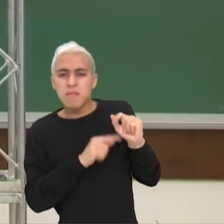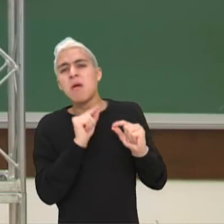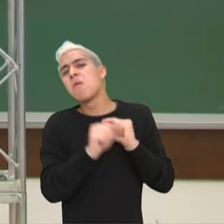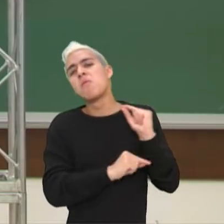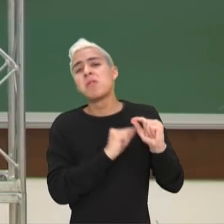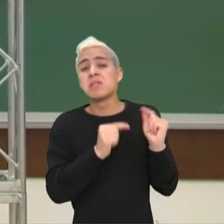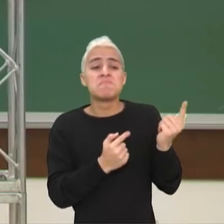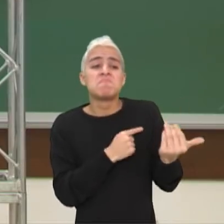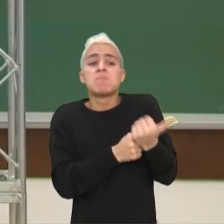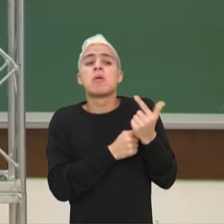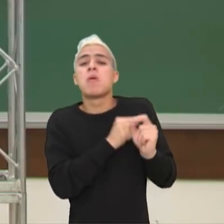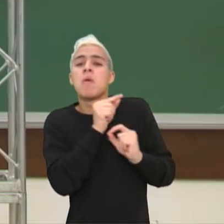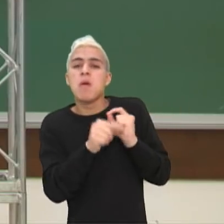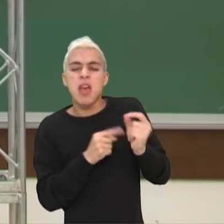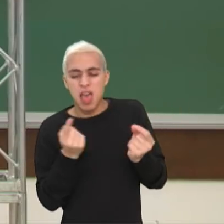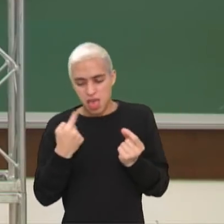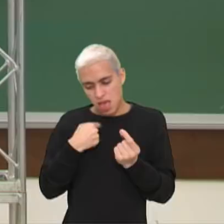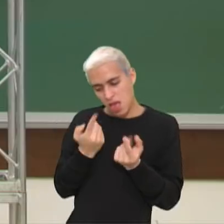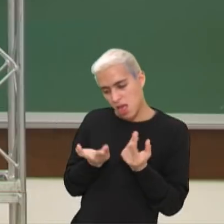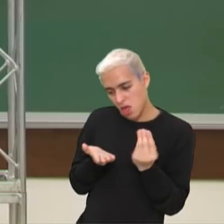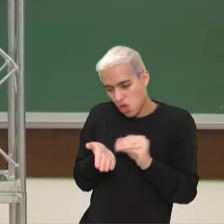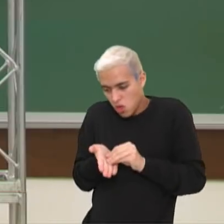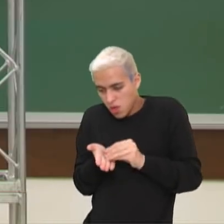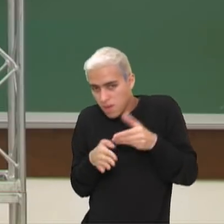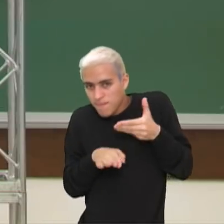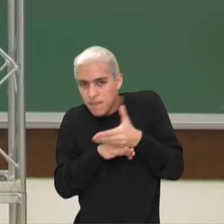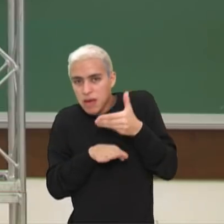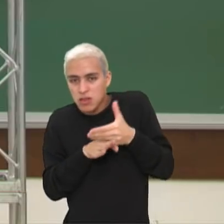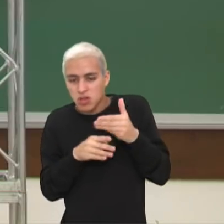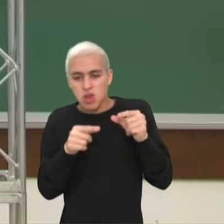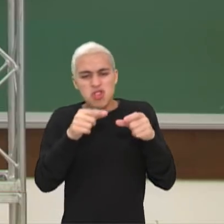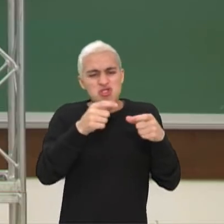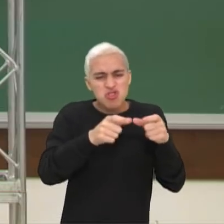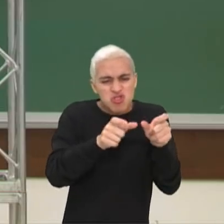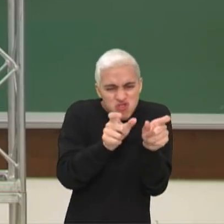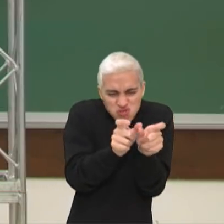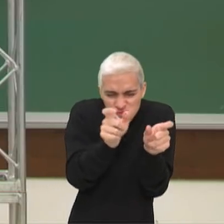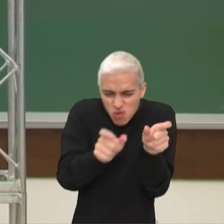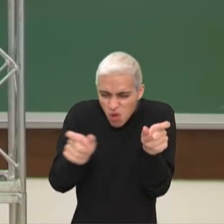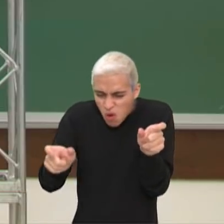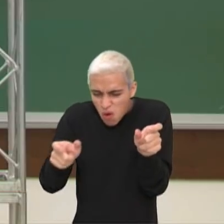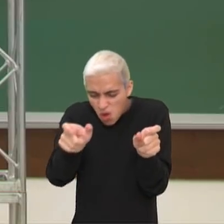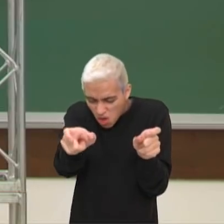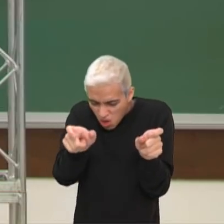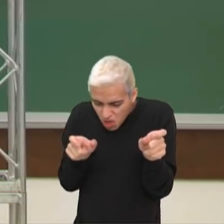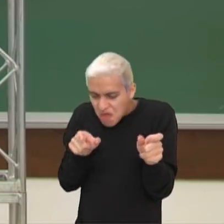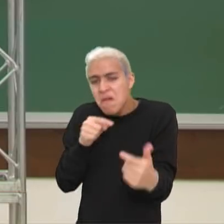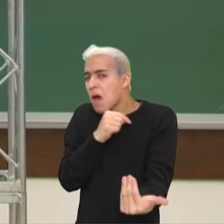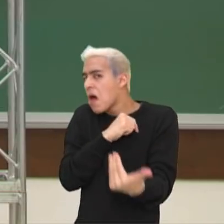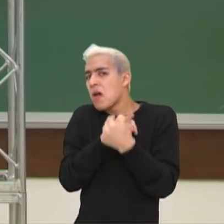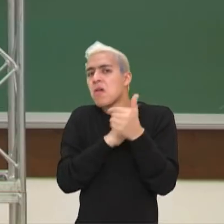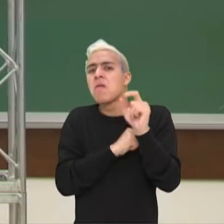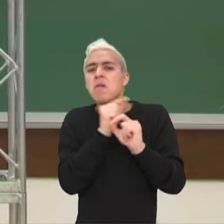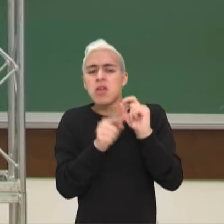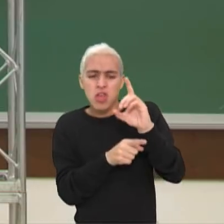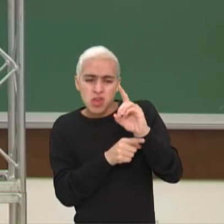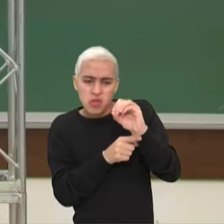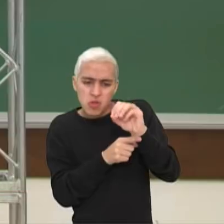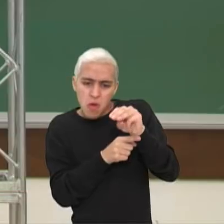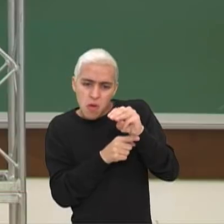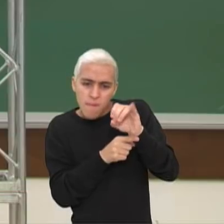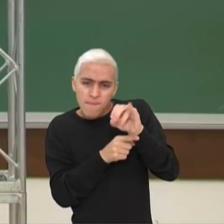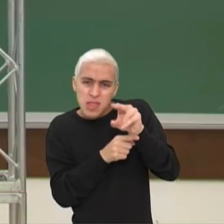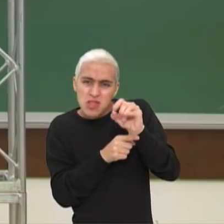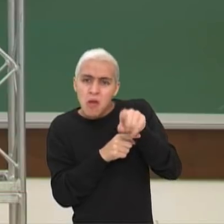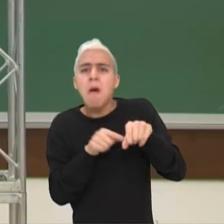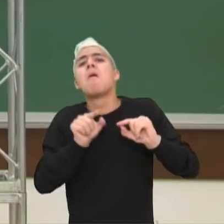com esse jogo de dama? Vou participar de um jogo de dominó. O que eu ganho? Qual que é o meu benefício de participar de um jogo de dominó?